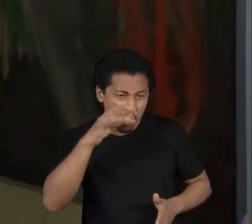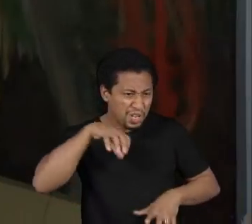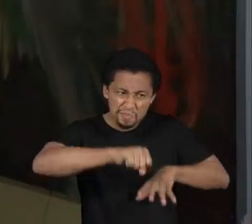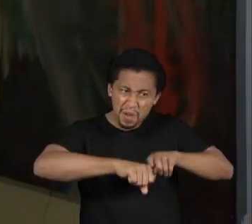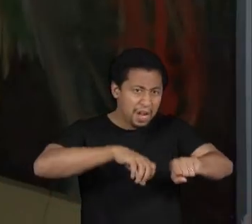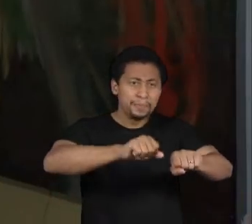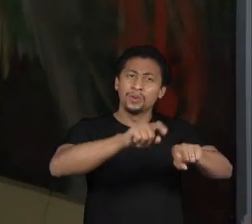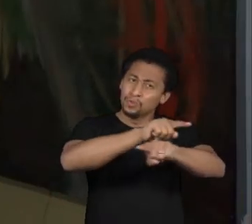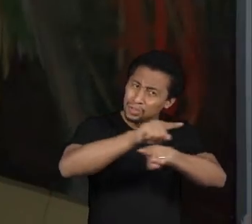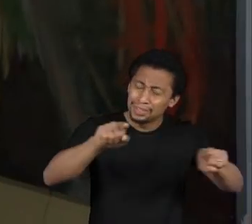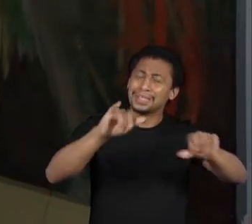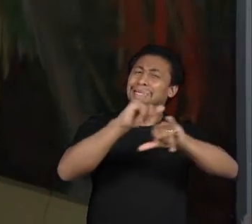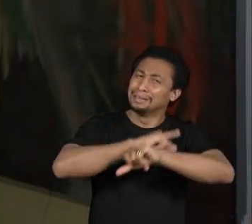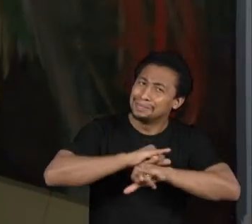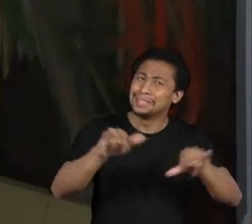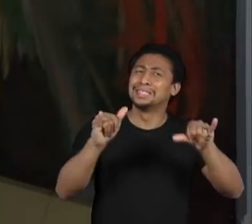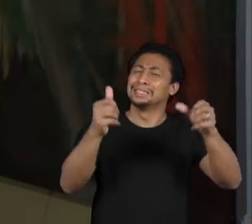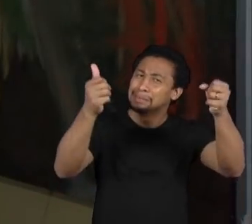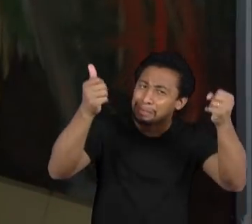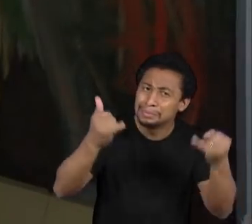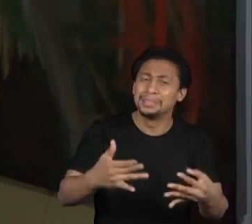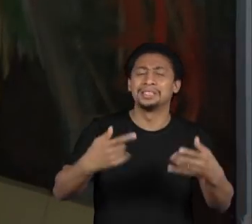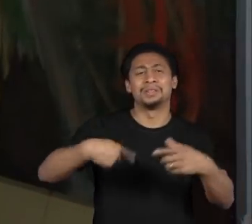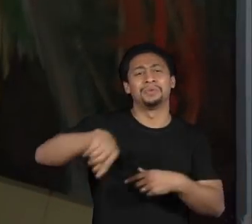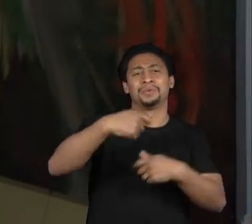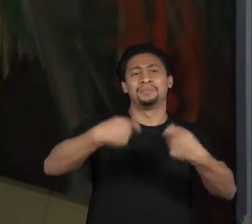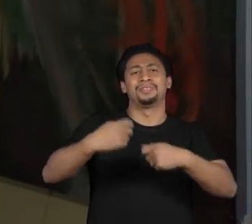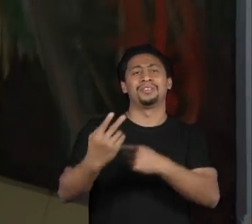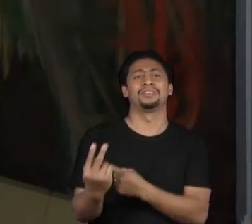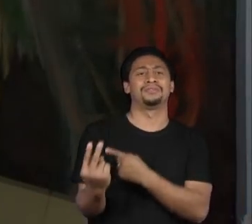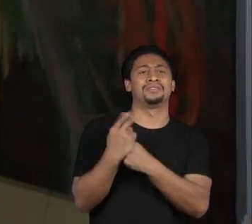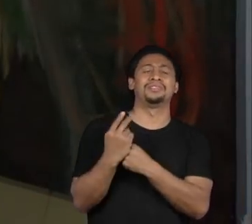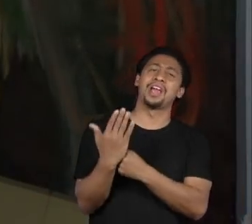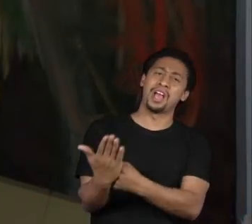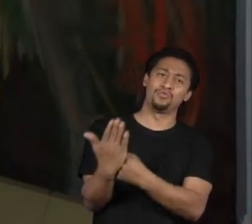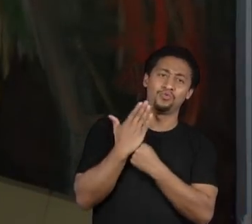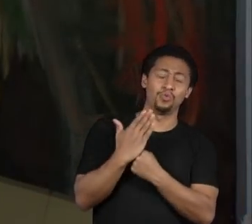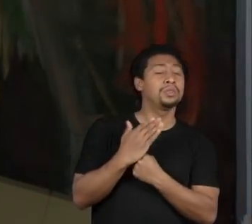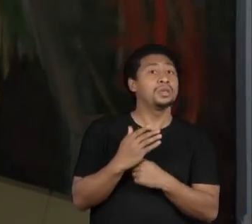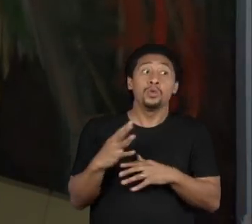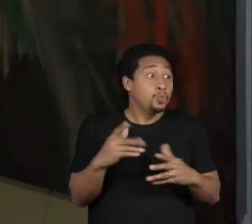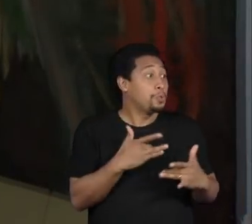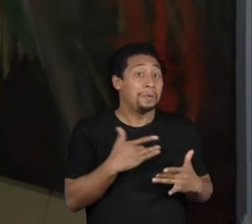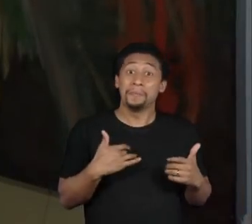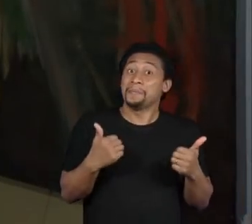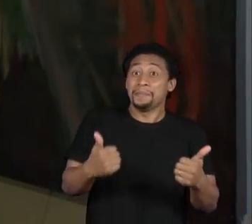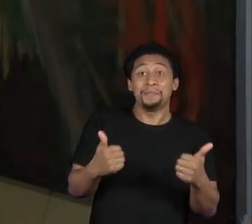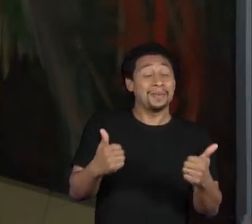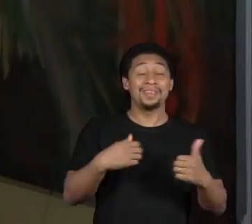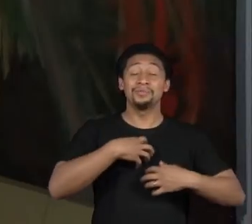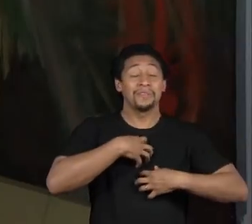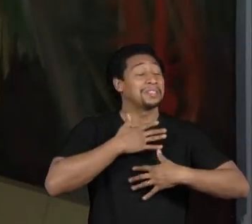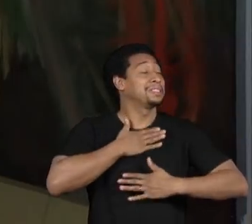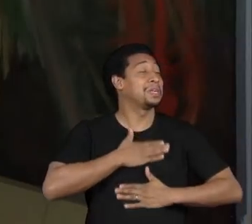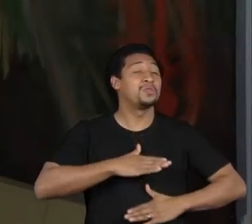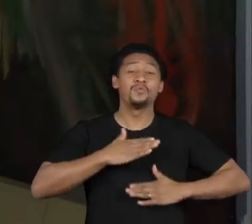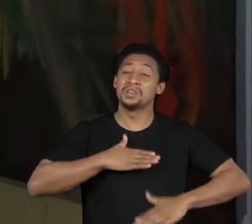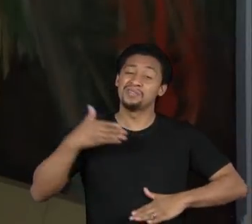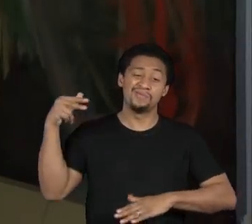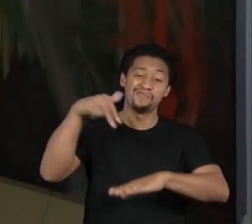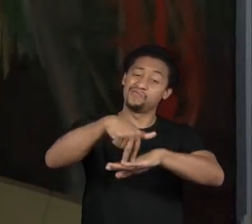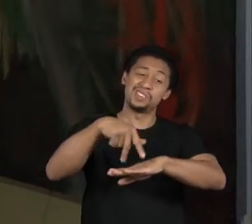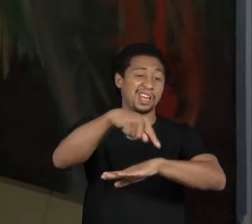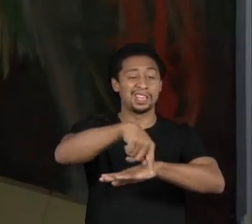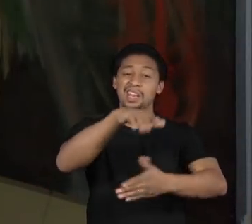essas palavras. Nós estamos precisando de ajuda. Se estivesse tudo bem, eu estaria com saúde, tranquilo na floresta. Mas